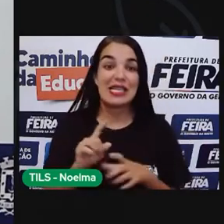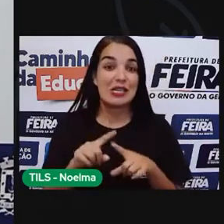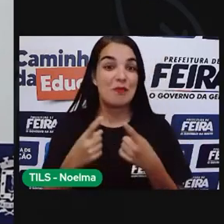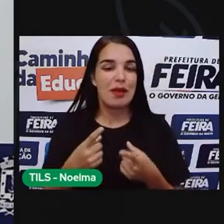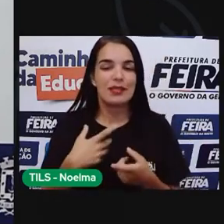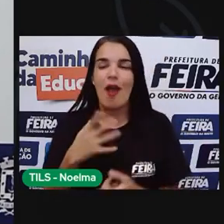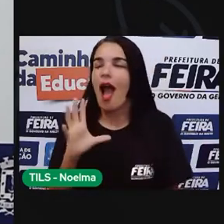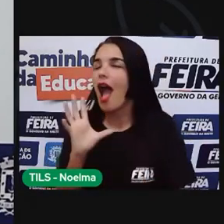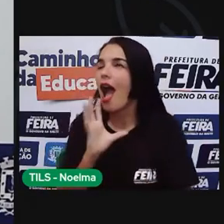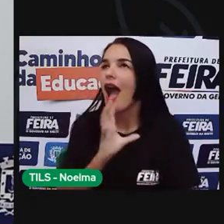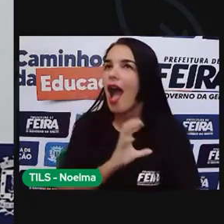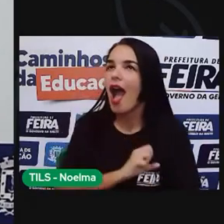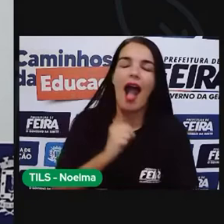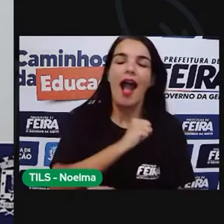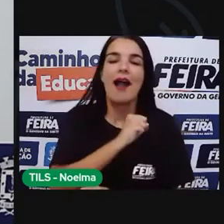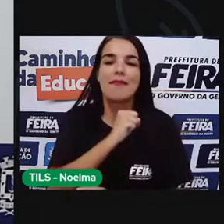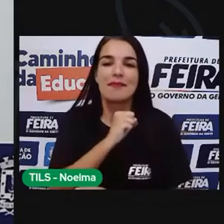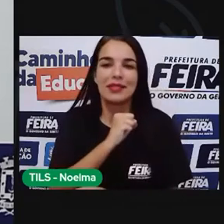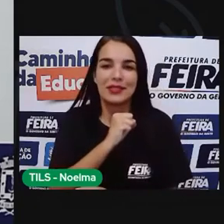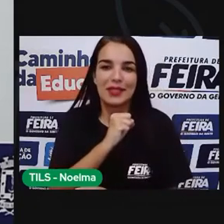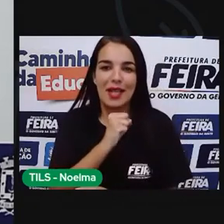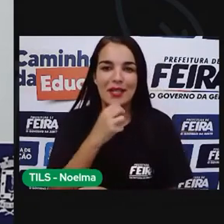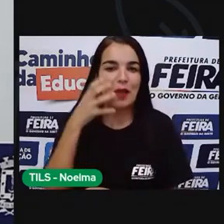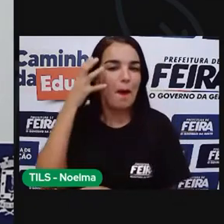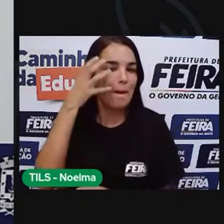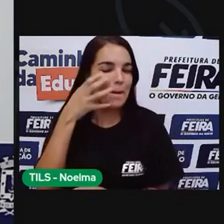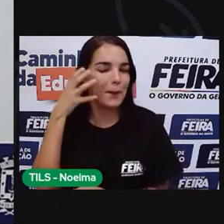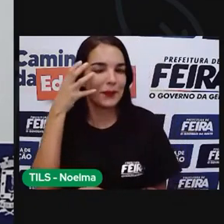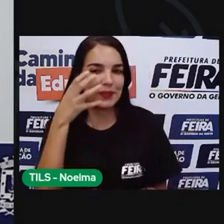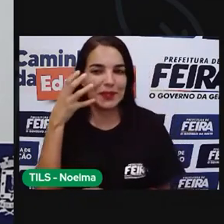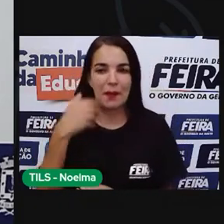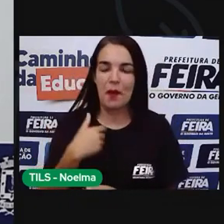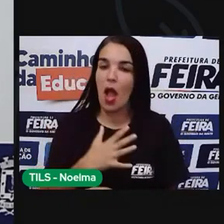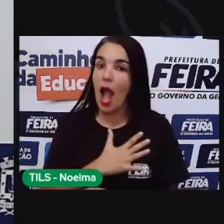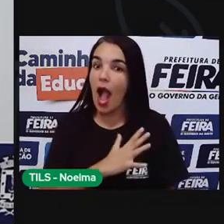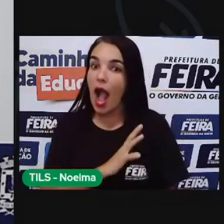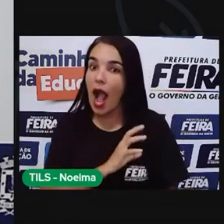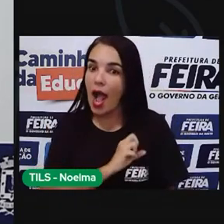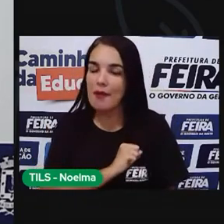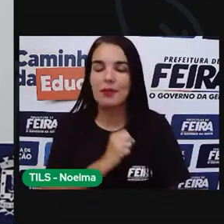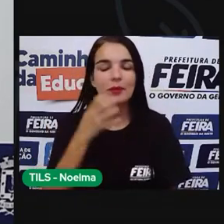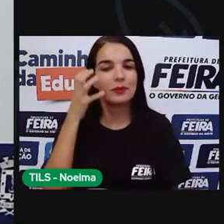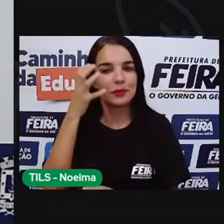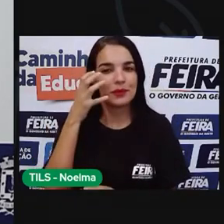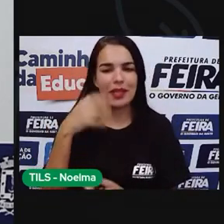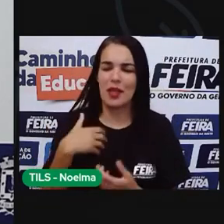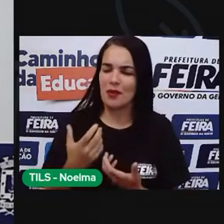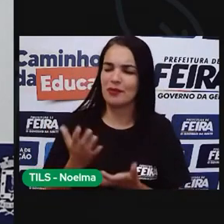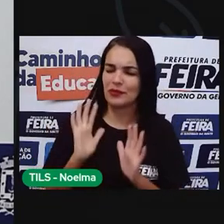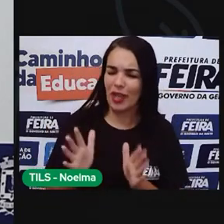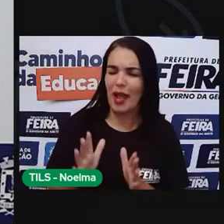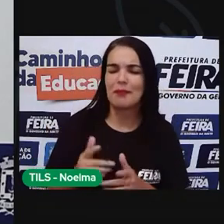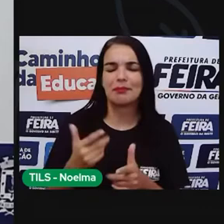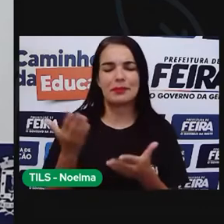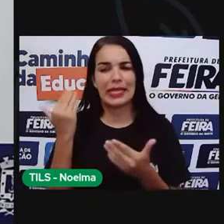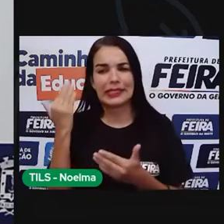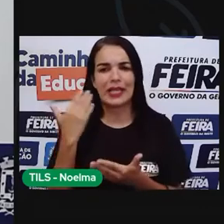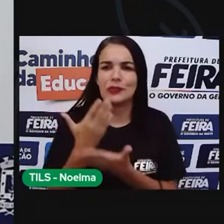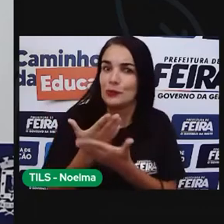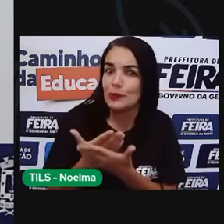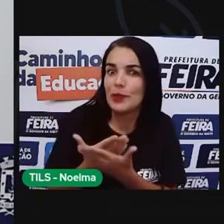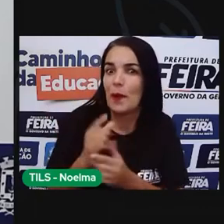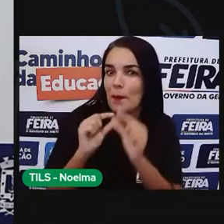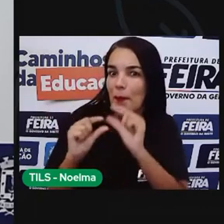um apaixonado pela música, eu gosto muito de música. Até tentei me arvorar por aí, em seminário de música,